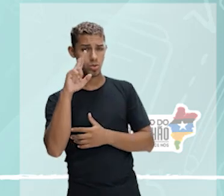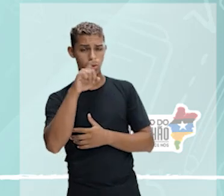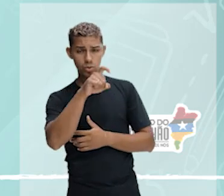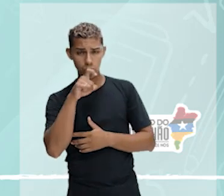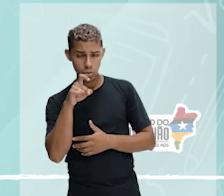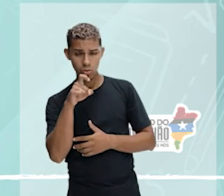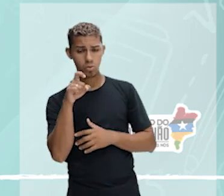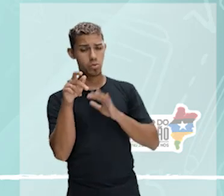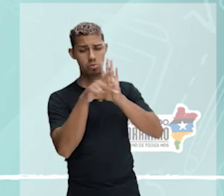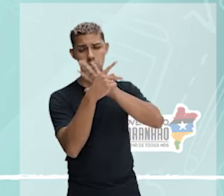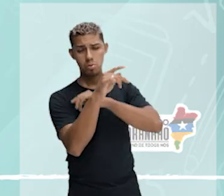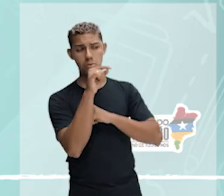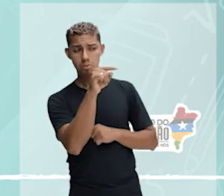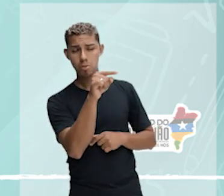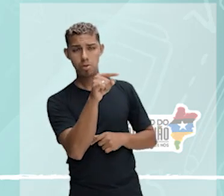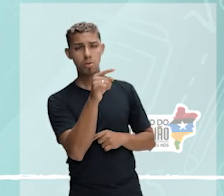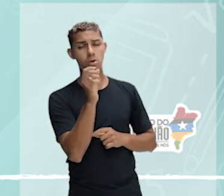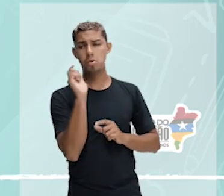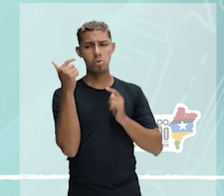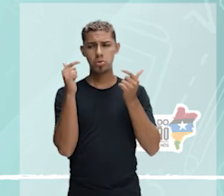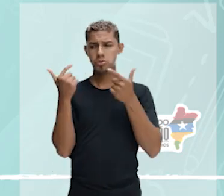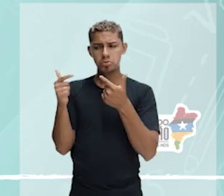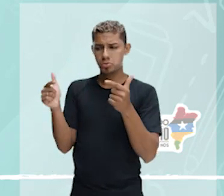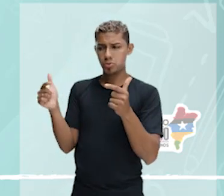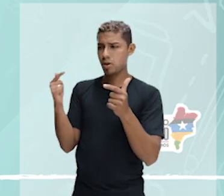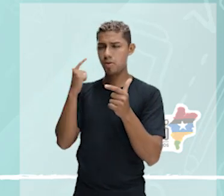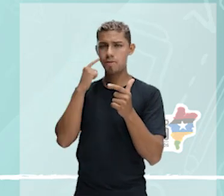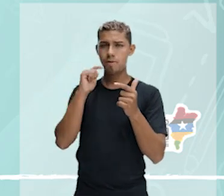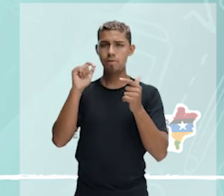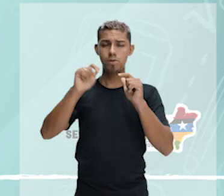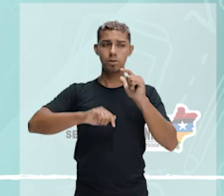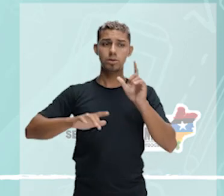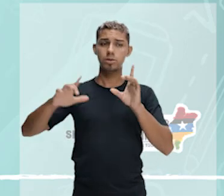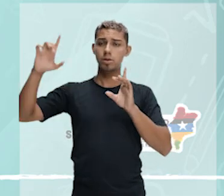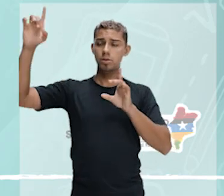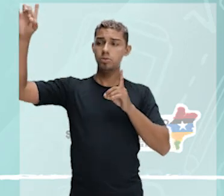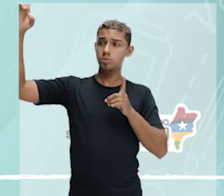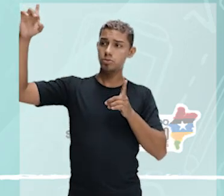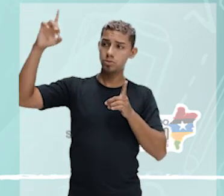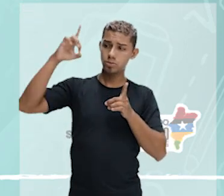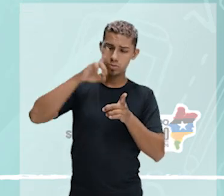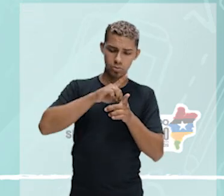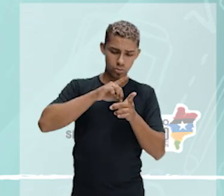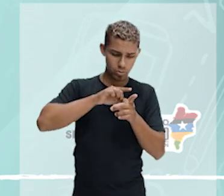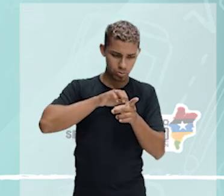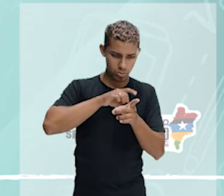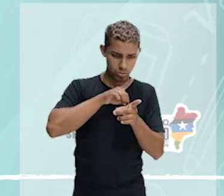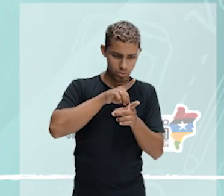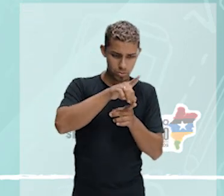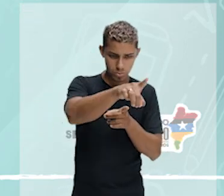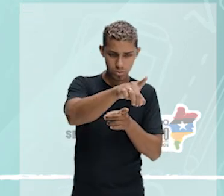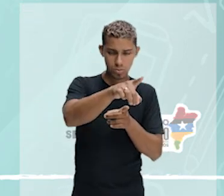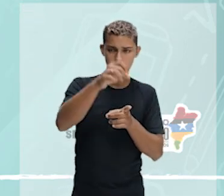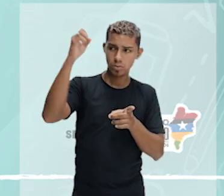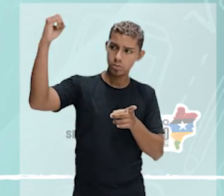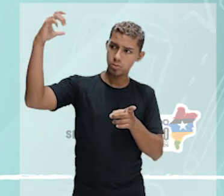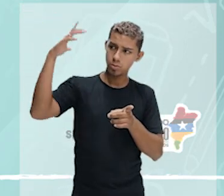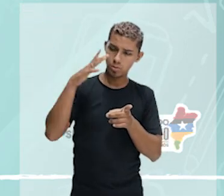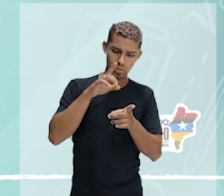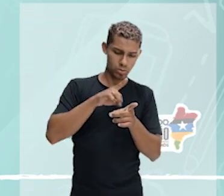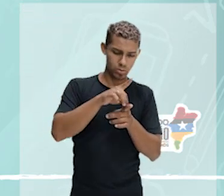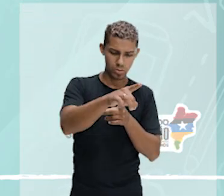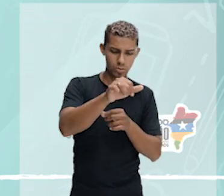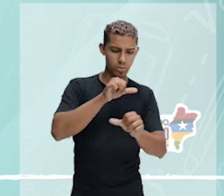fazem apenas o reflexo dessa luz, certo? Num local bem escuro e na ausência de nuvens, num dado